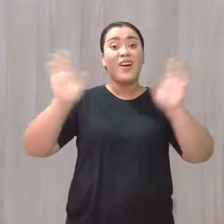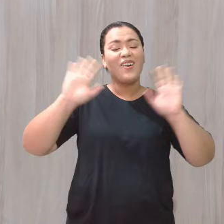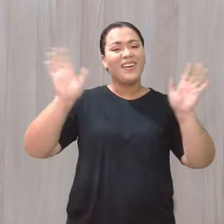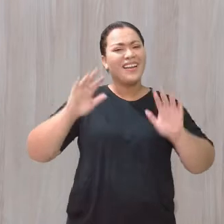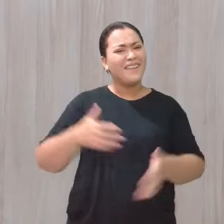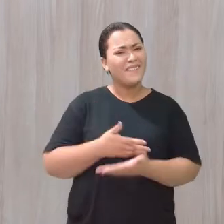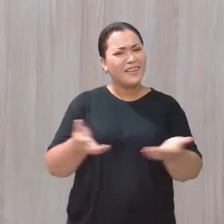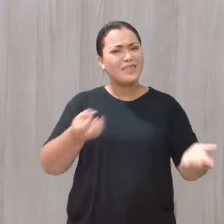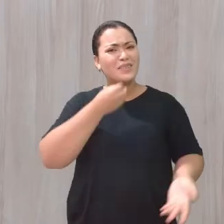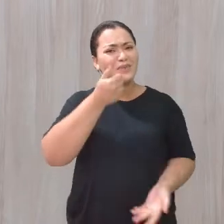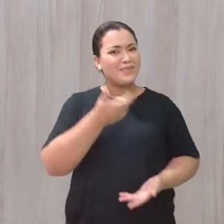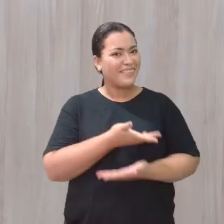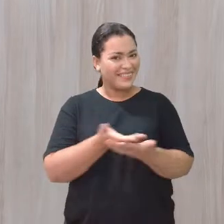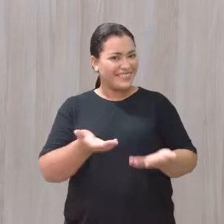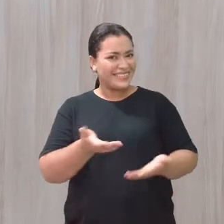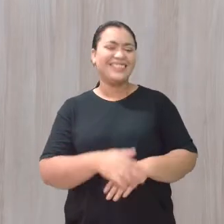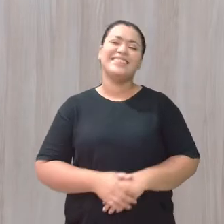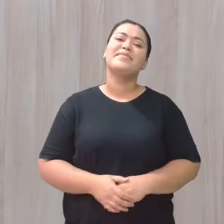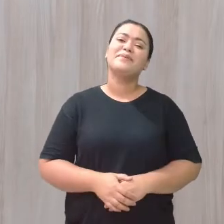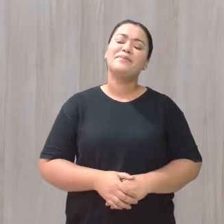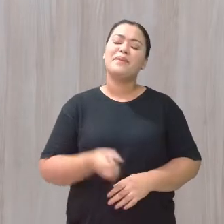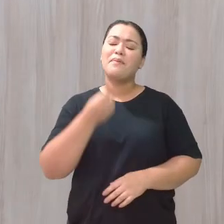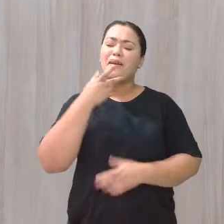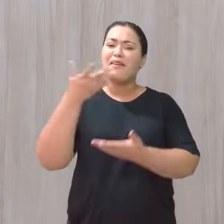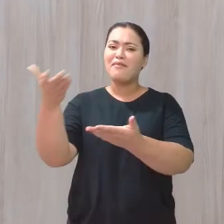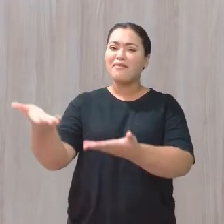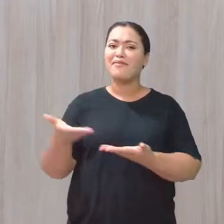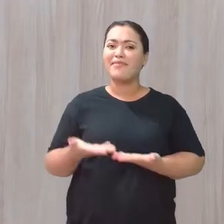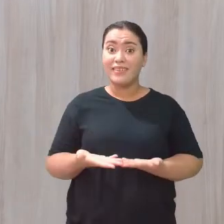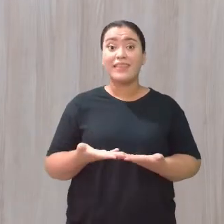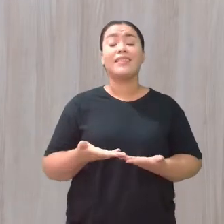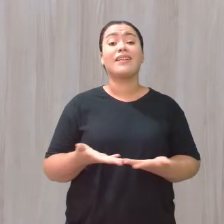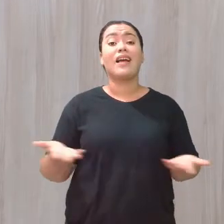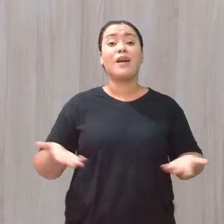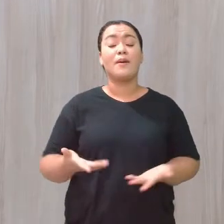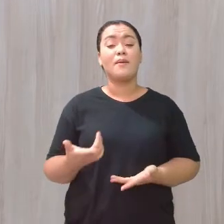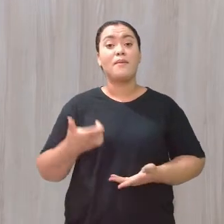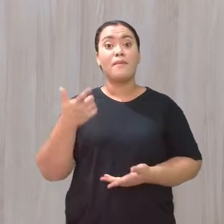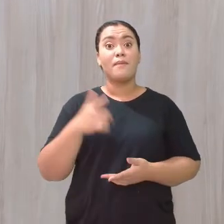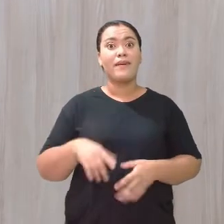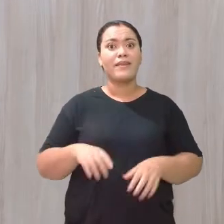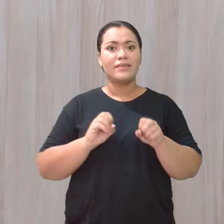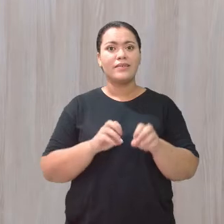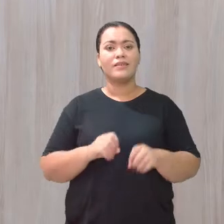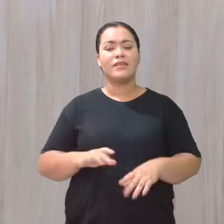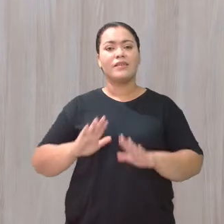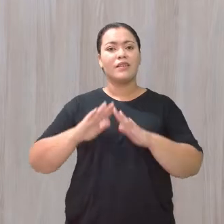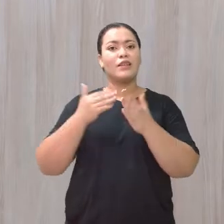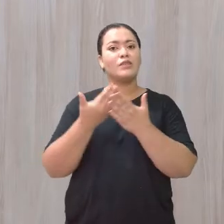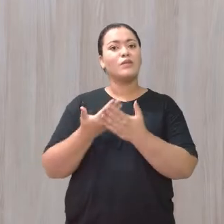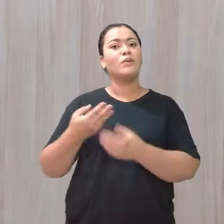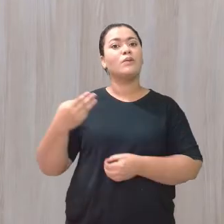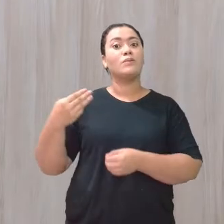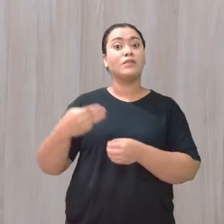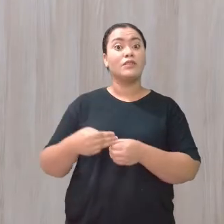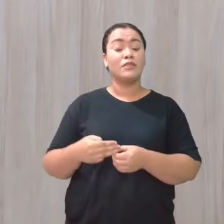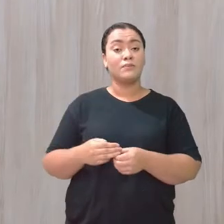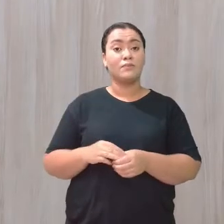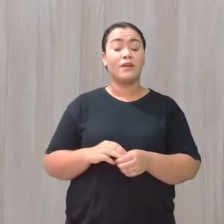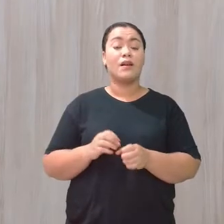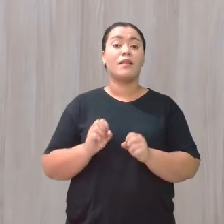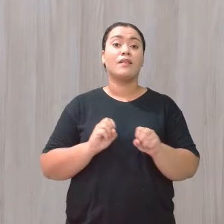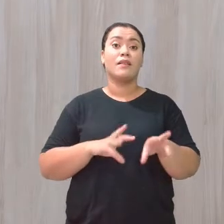Olá, pessoal, tudo bem com vocês? Bem-vindos e bem-vindas para mais uma aula da Escola Municipal de Aulas